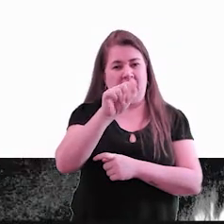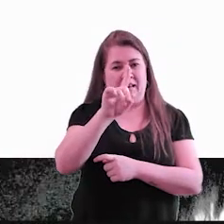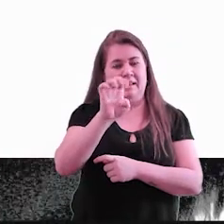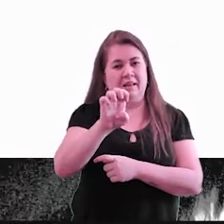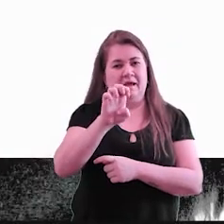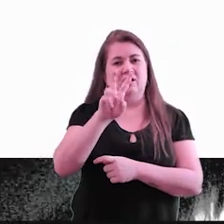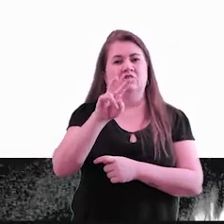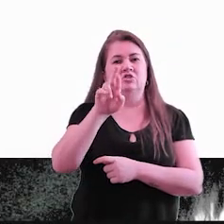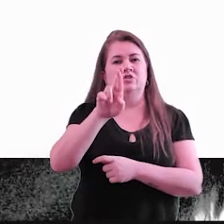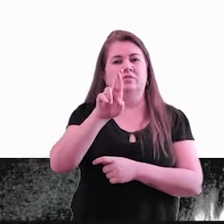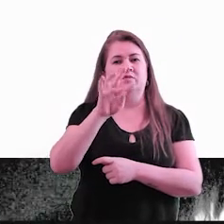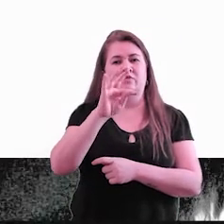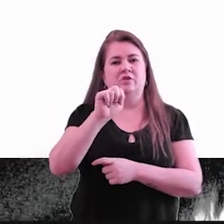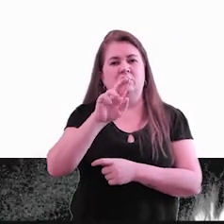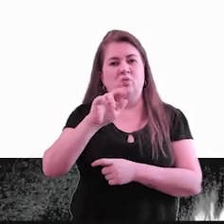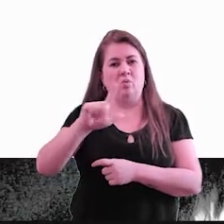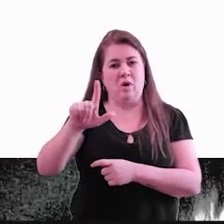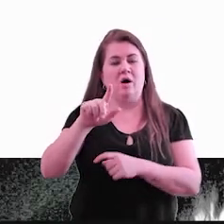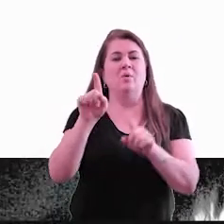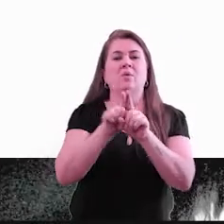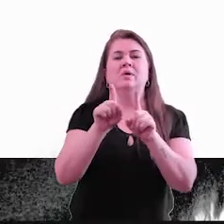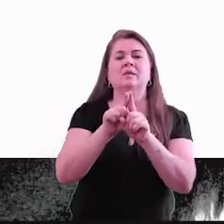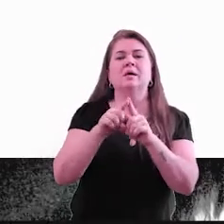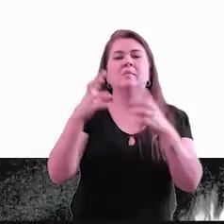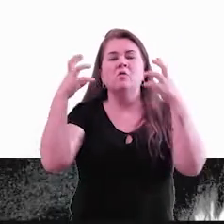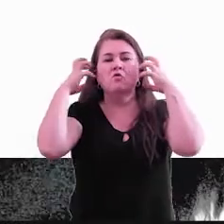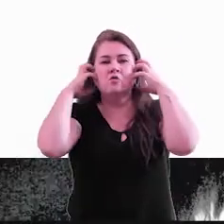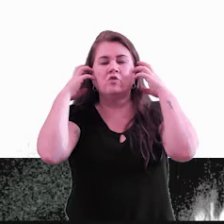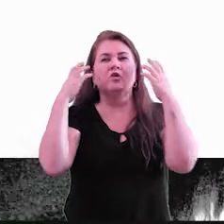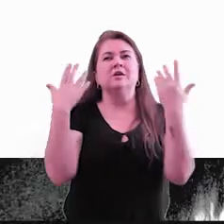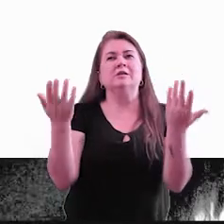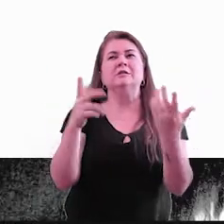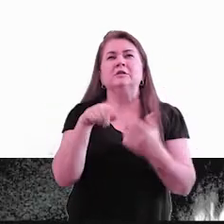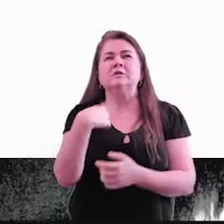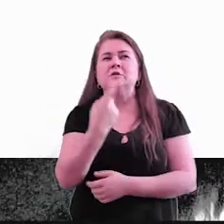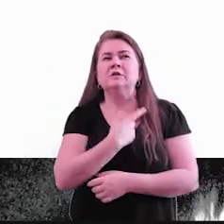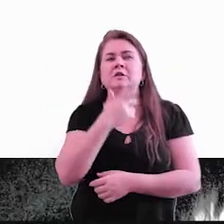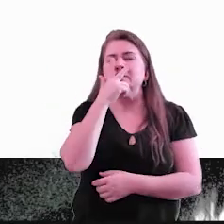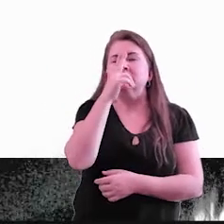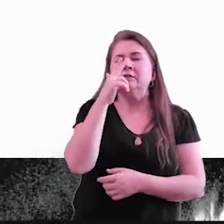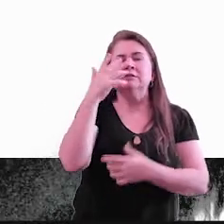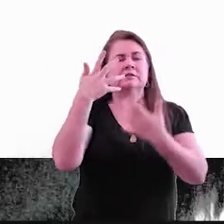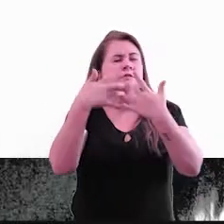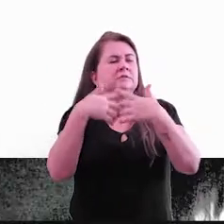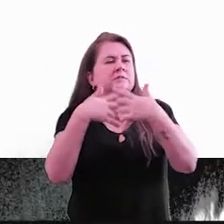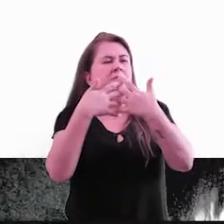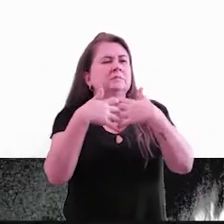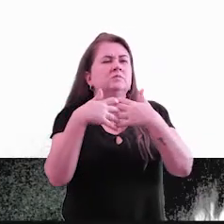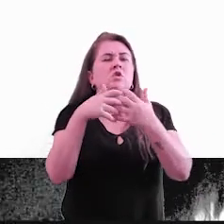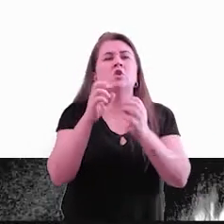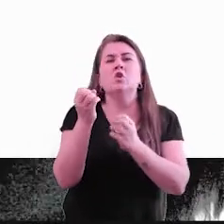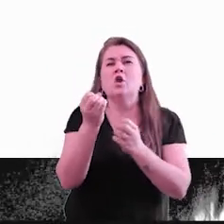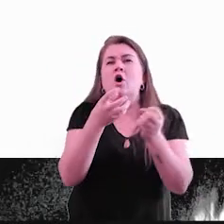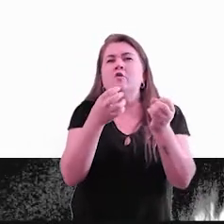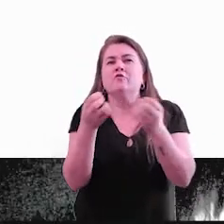em várias coisas, né? E eu fiquei pensando, diante de todos esses questionamentos, o que seria o Museu do Futuro.